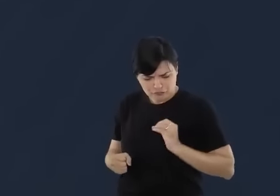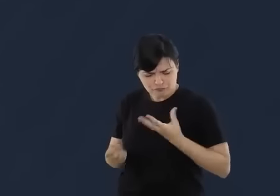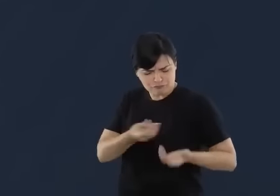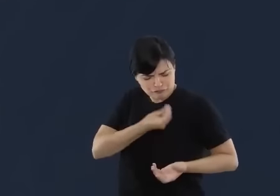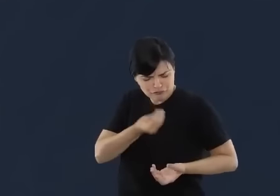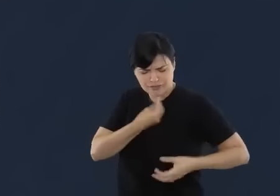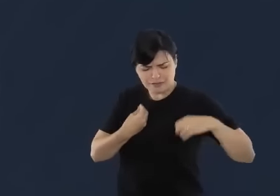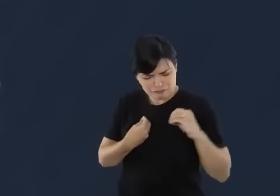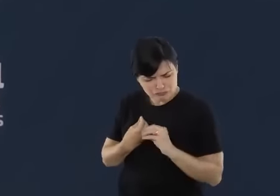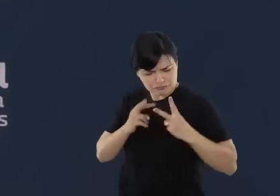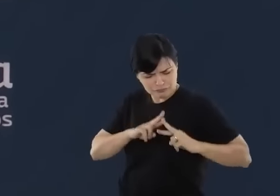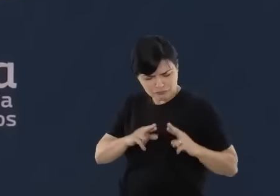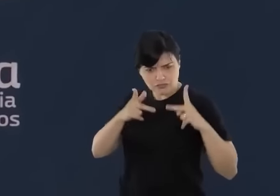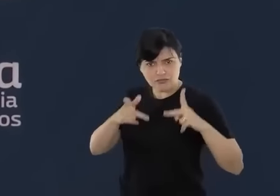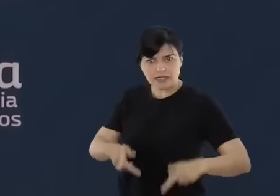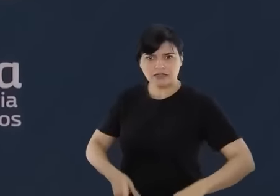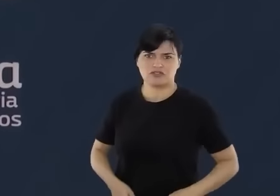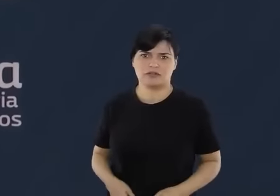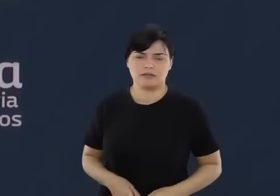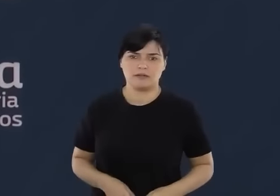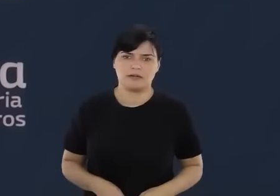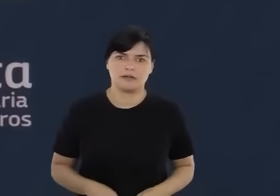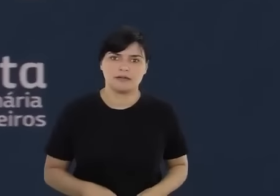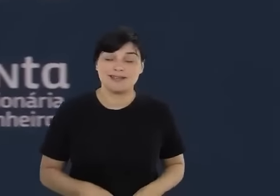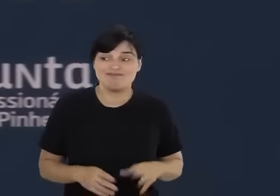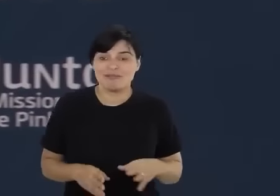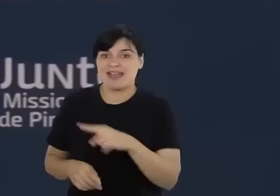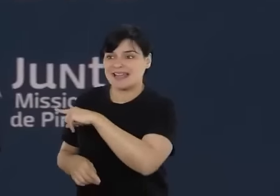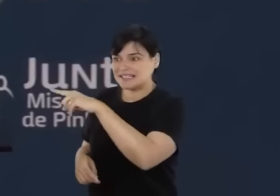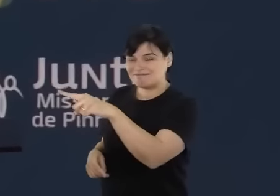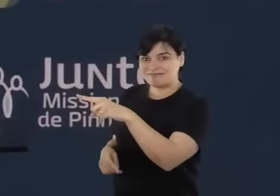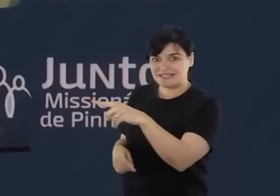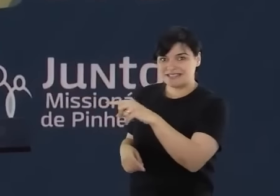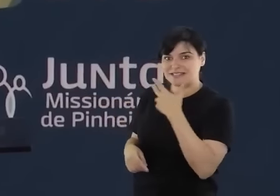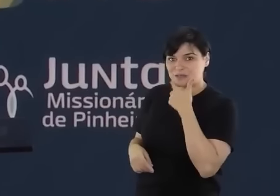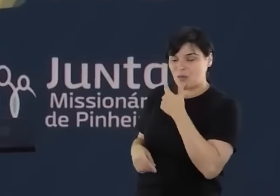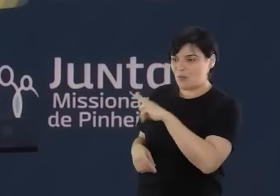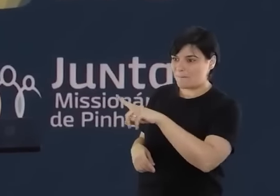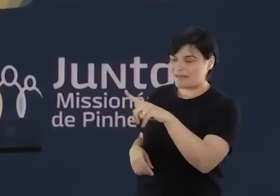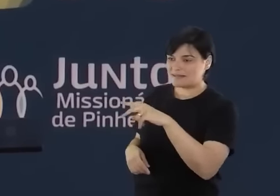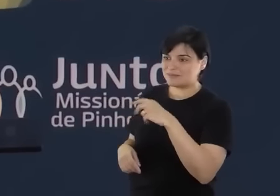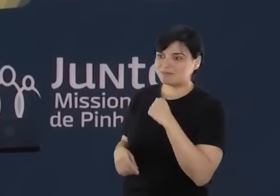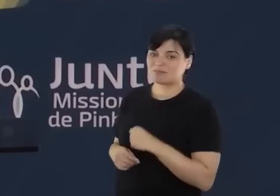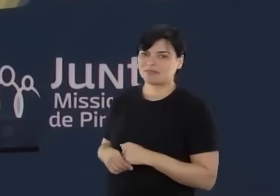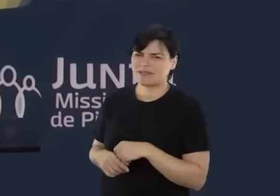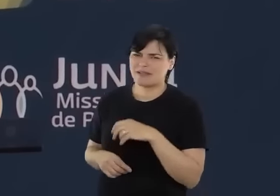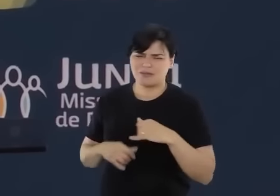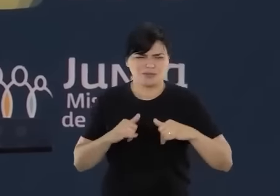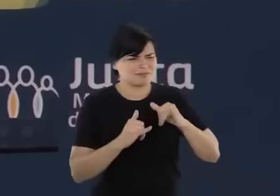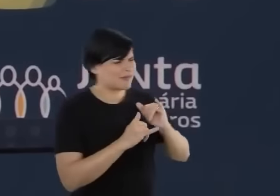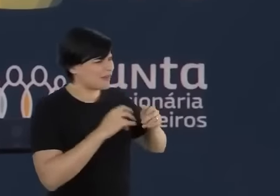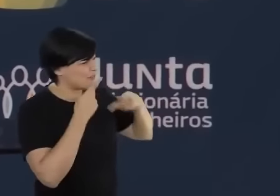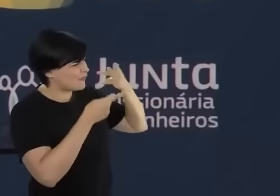vida bom mas esses filósofos ao discutirem com Paulo começaram a